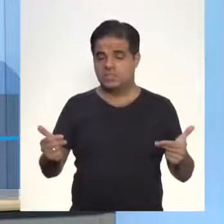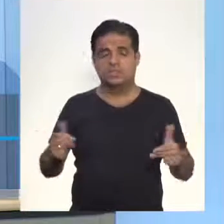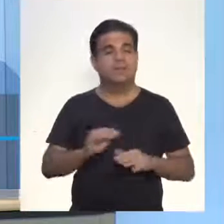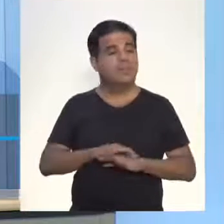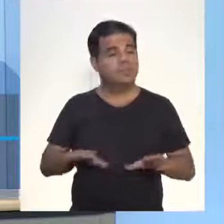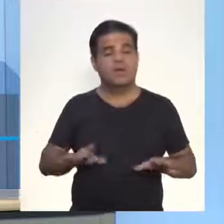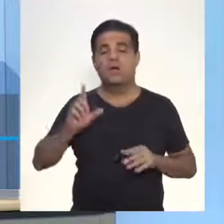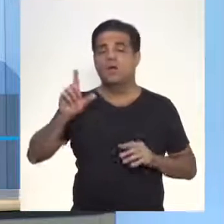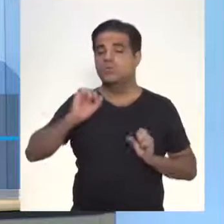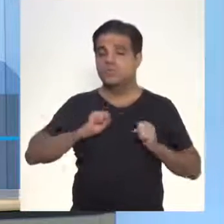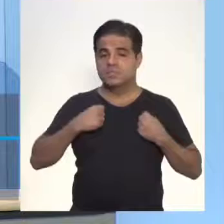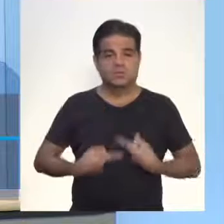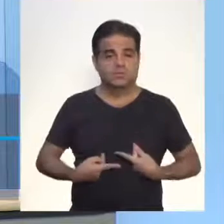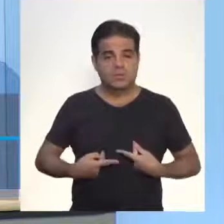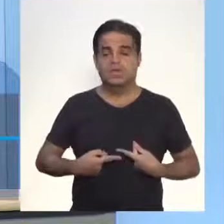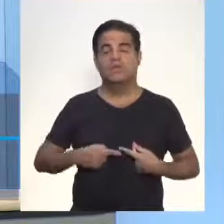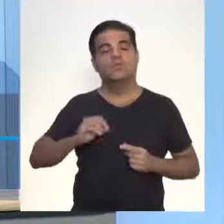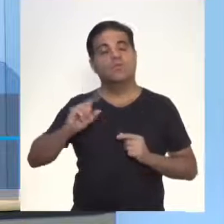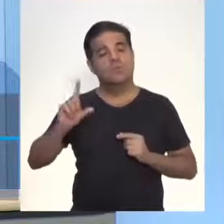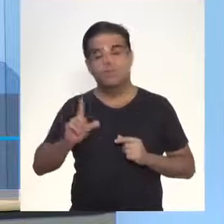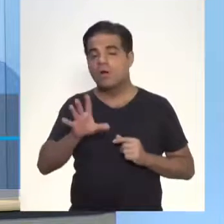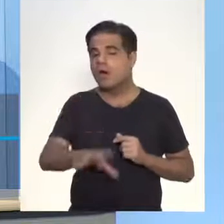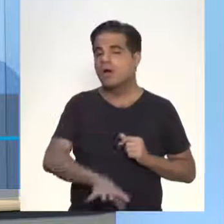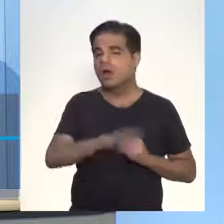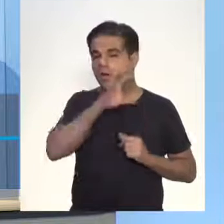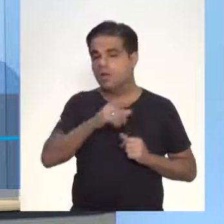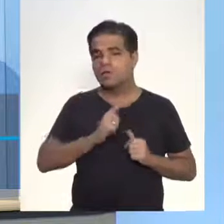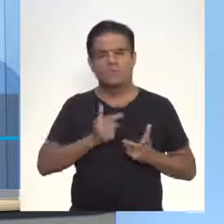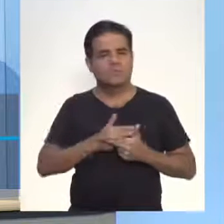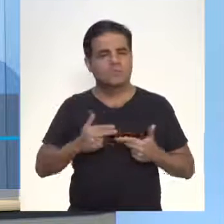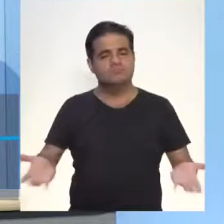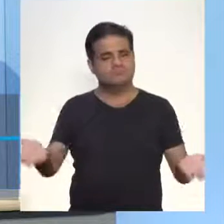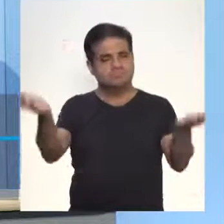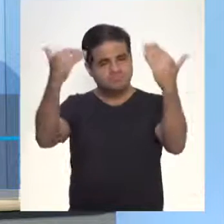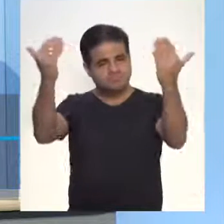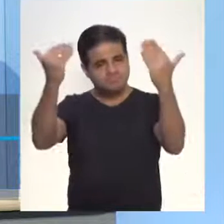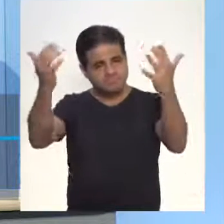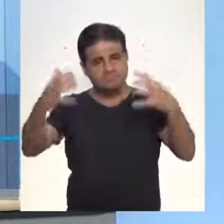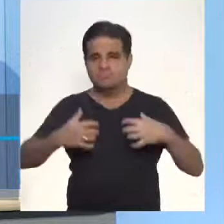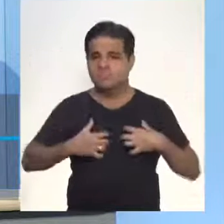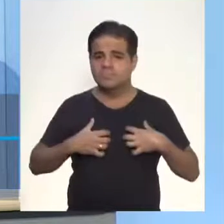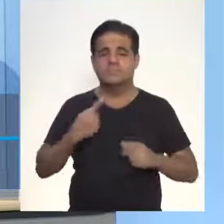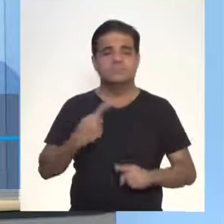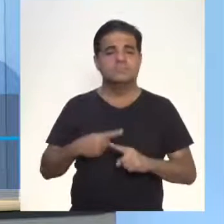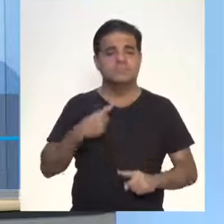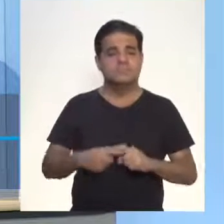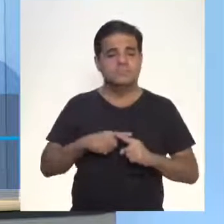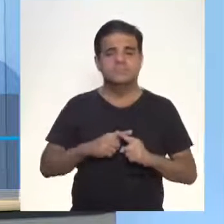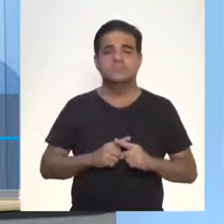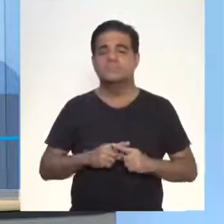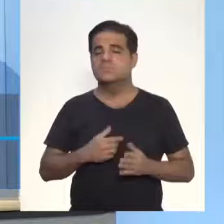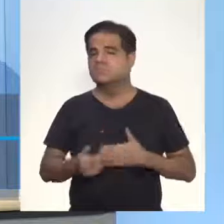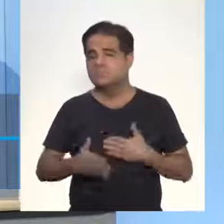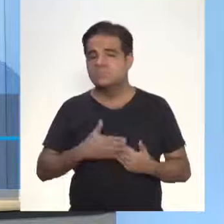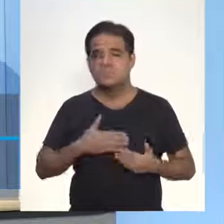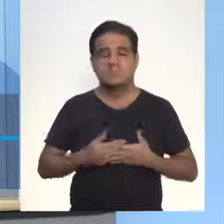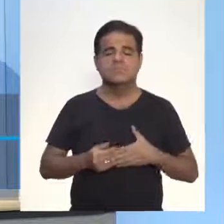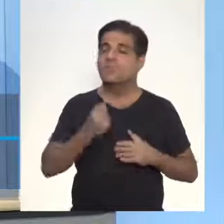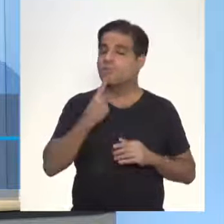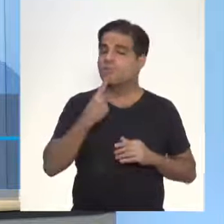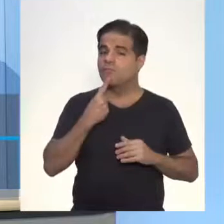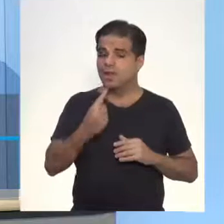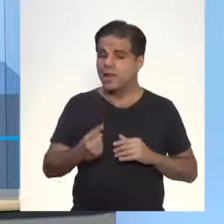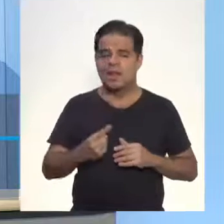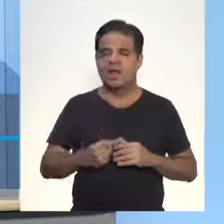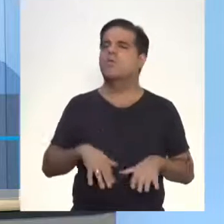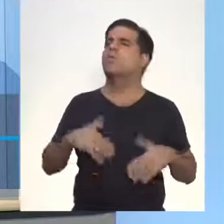humano ou menos um animal, né, que nós temos algum tipo de estima. Por quê? Animal ou bichinho de estimação, quando nós falamos assim, não